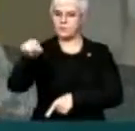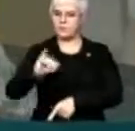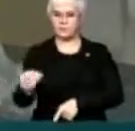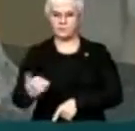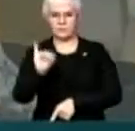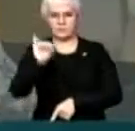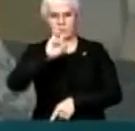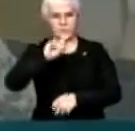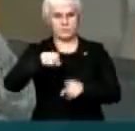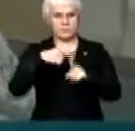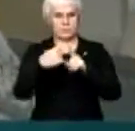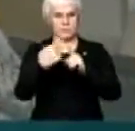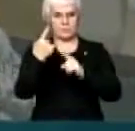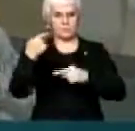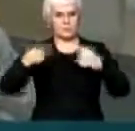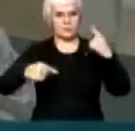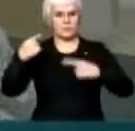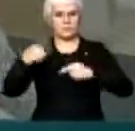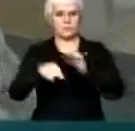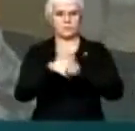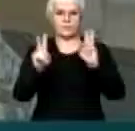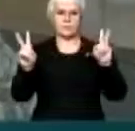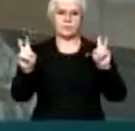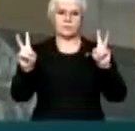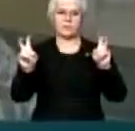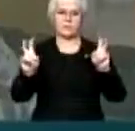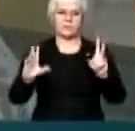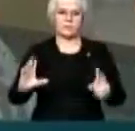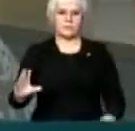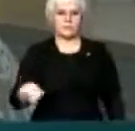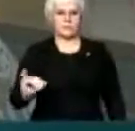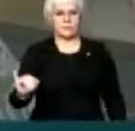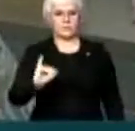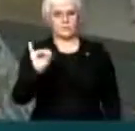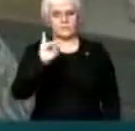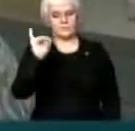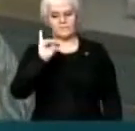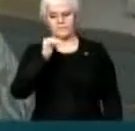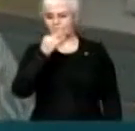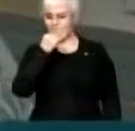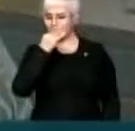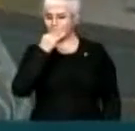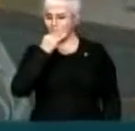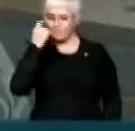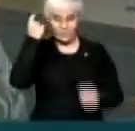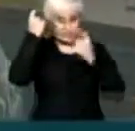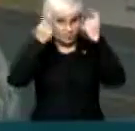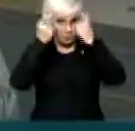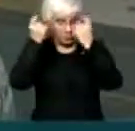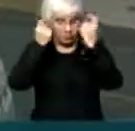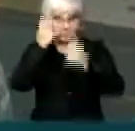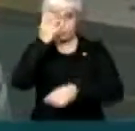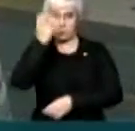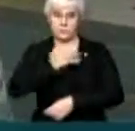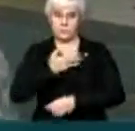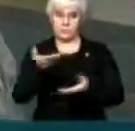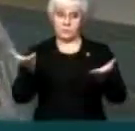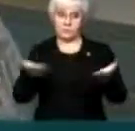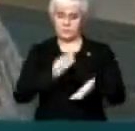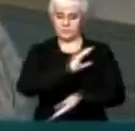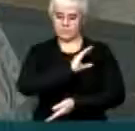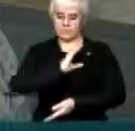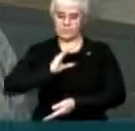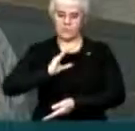um debate sobre uma temática tão grave, tão preocupante, e que essa comissão